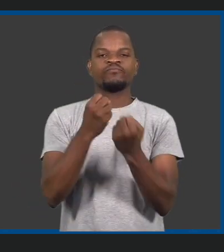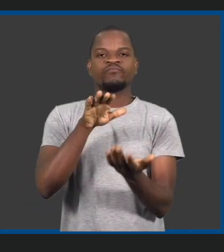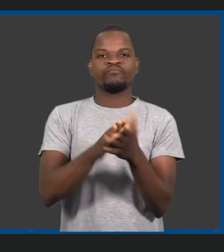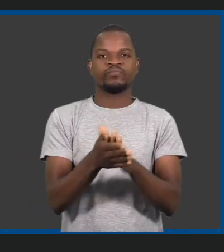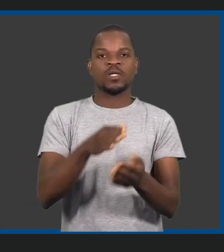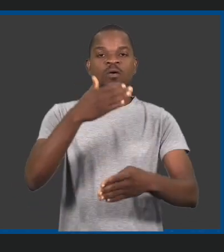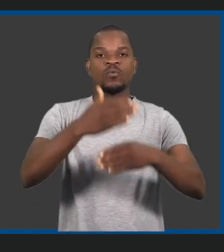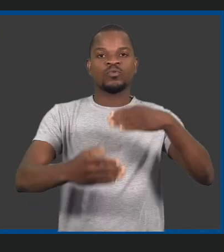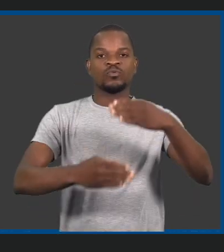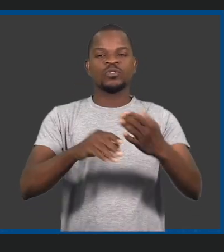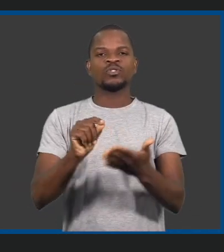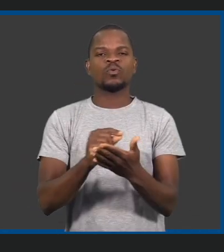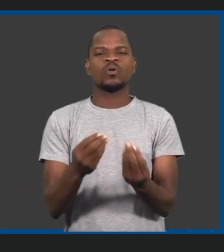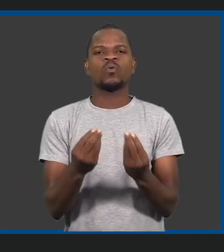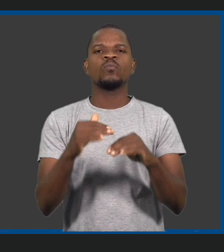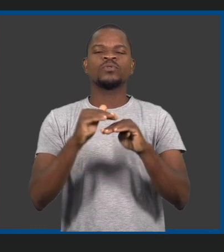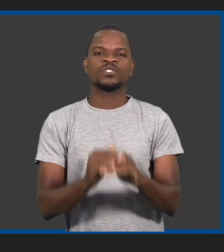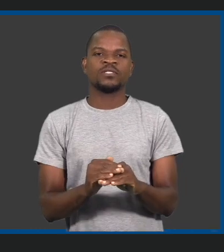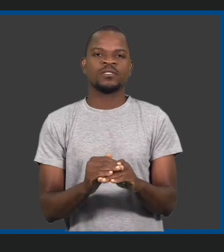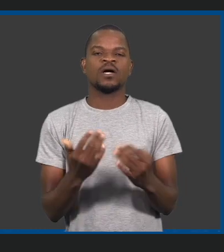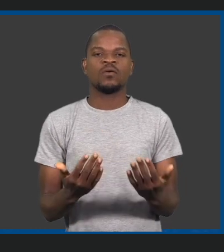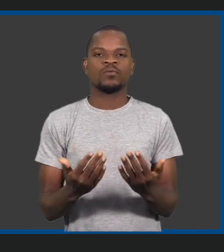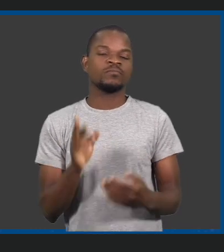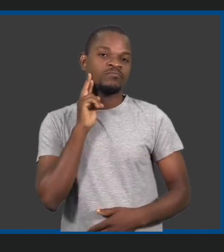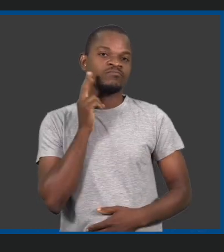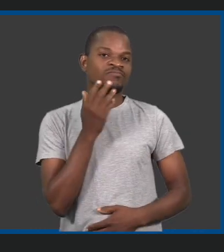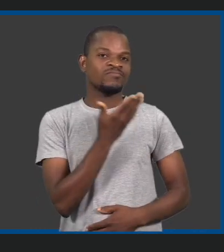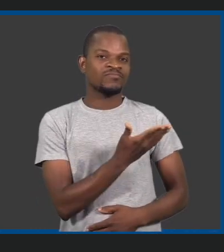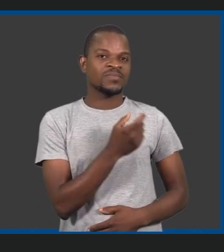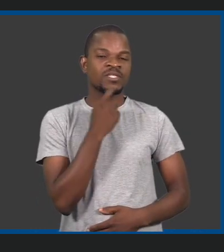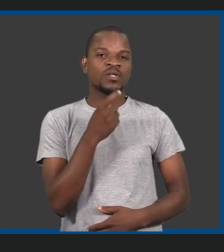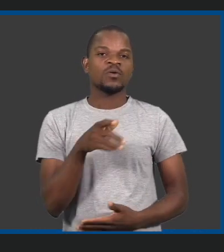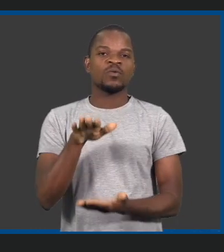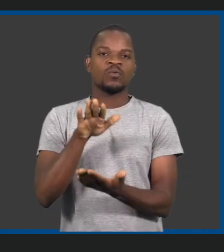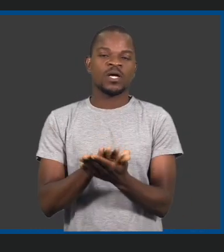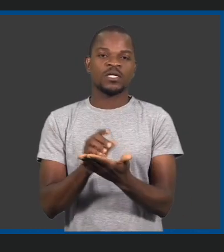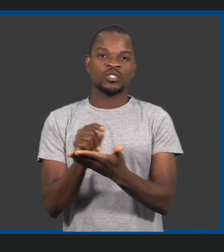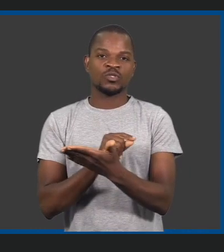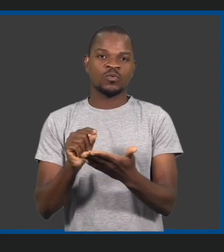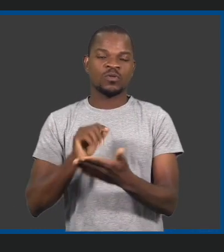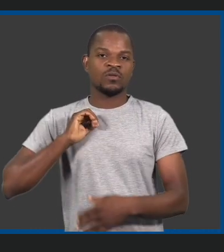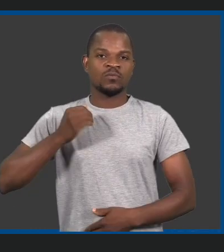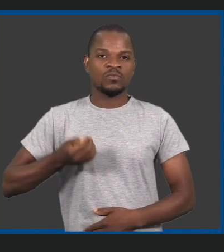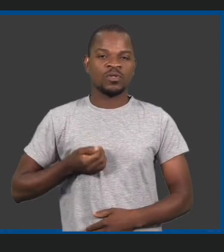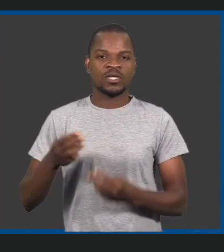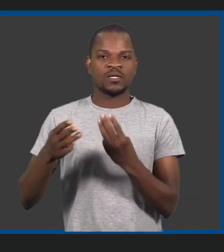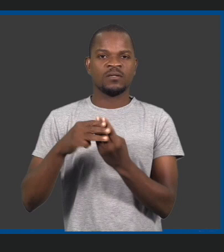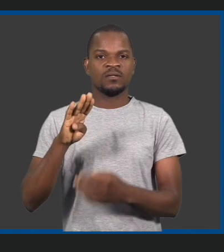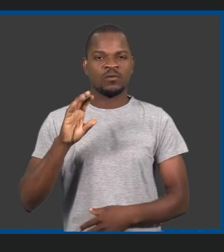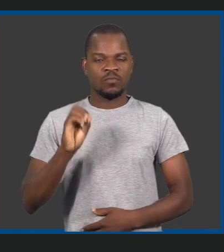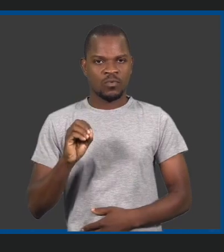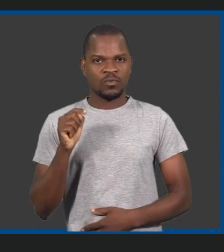burocracia, porque a escola primária comprada de Inglavela veio para nós depois de sair na